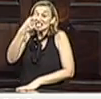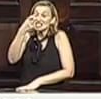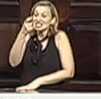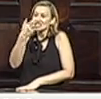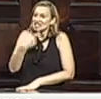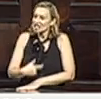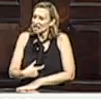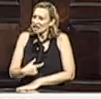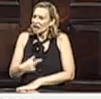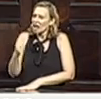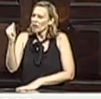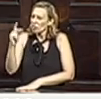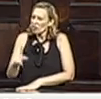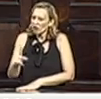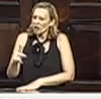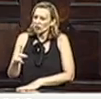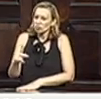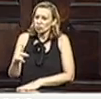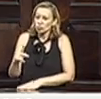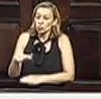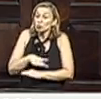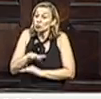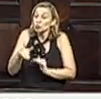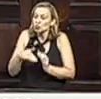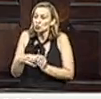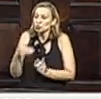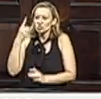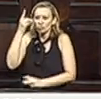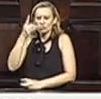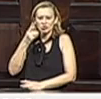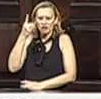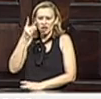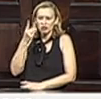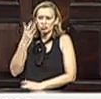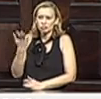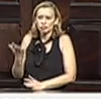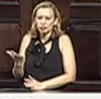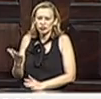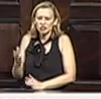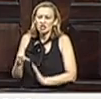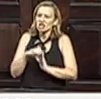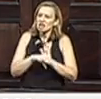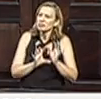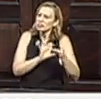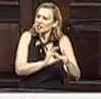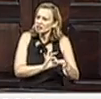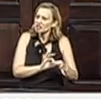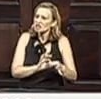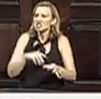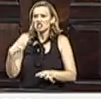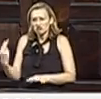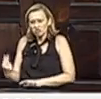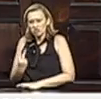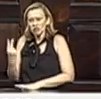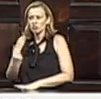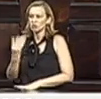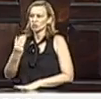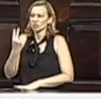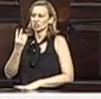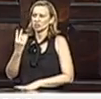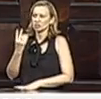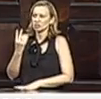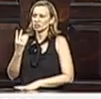pela maioria dos deputados. Emenda que valorize, obviamente,